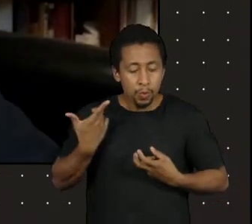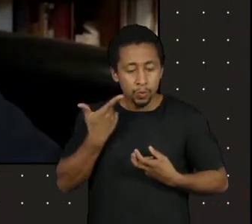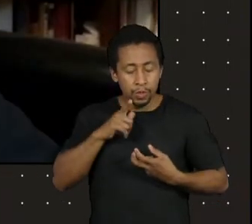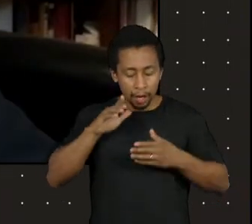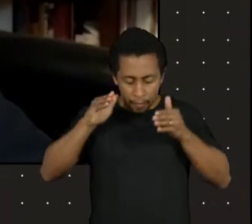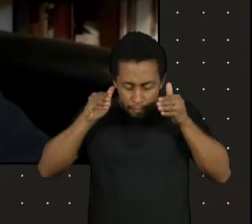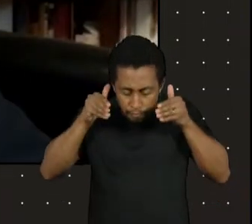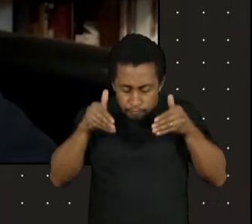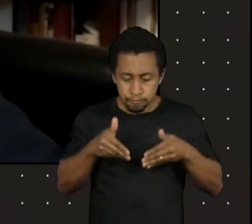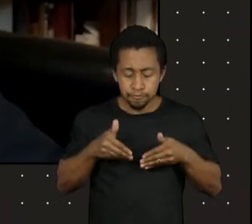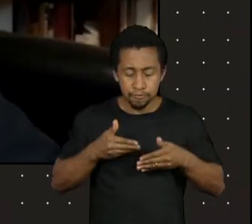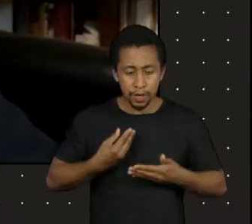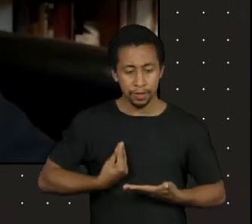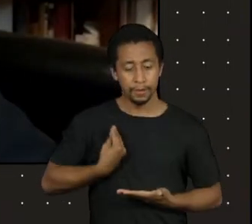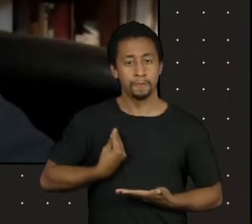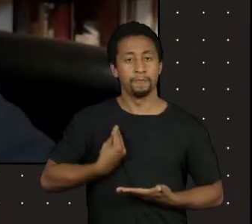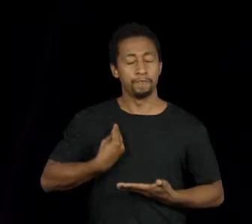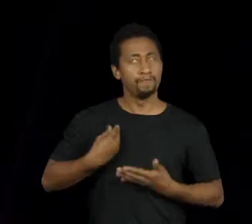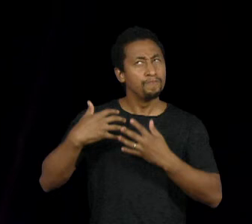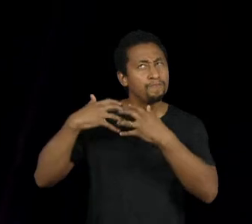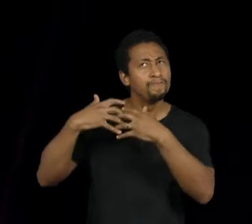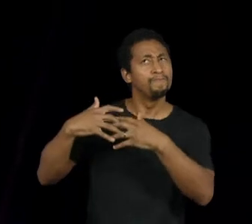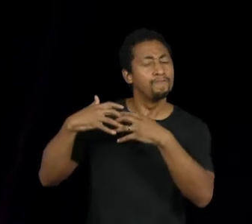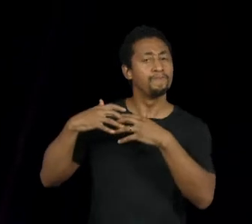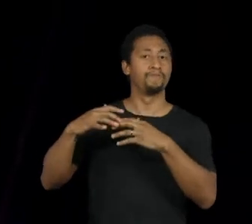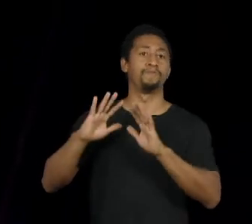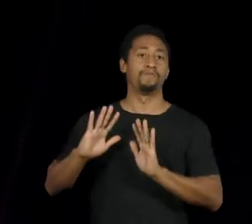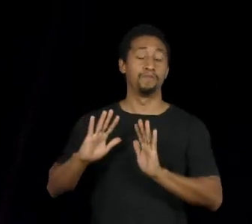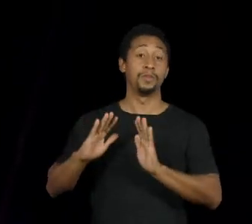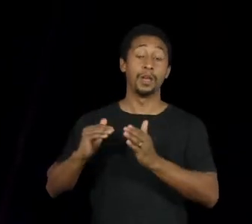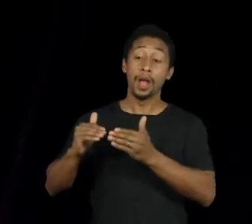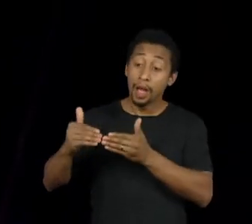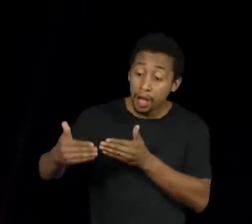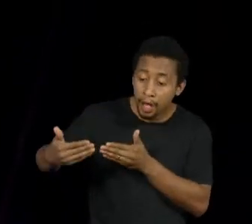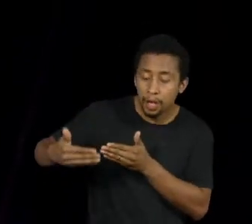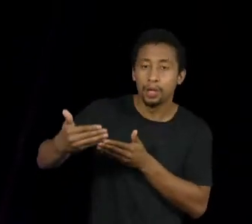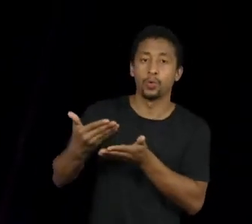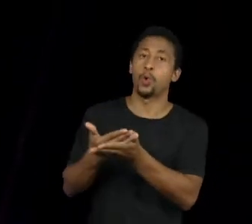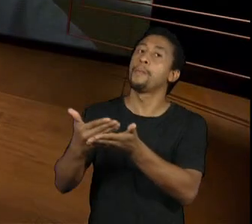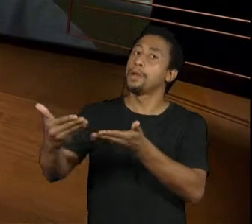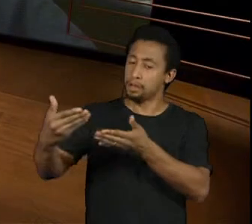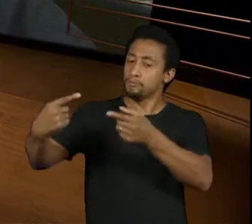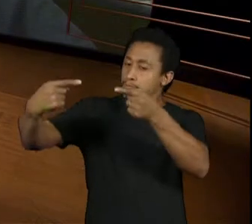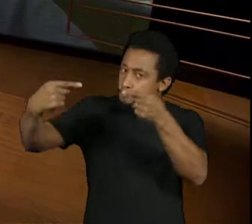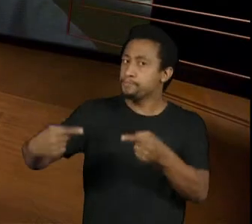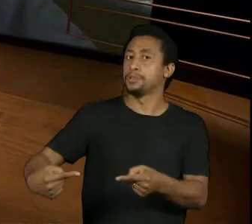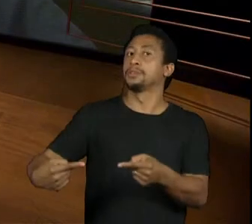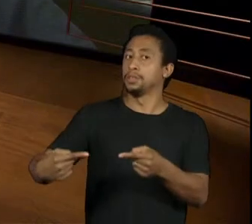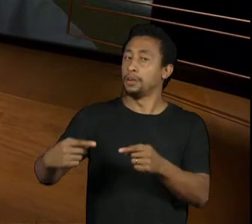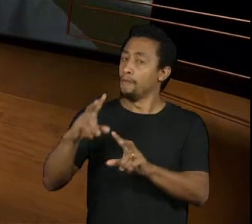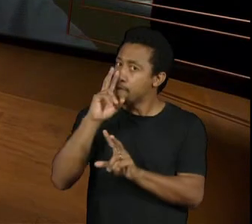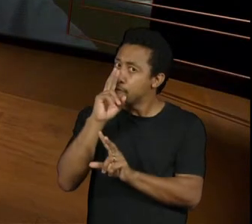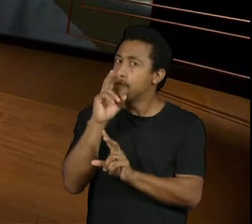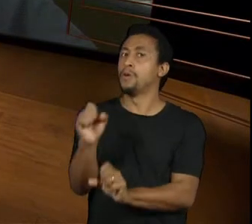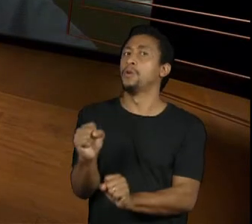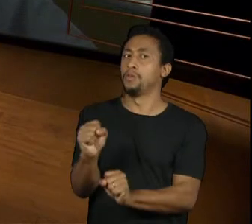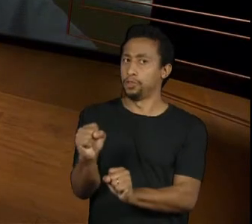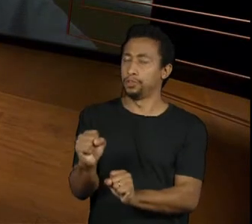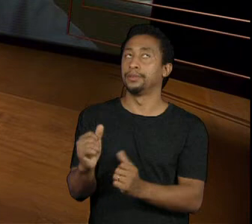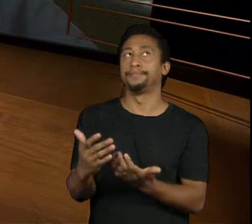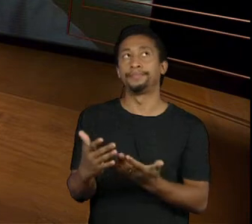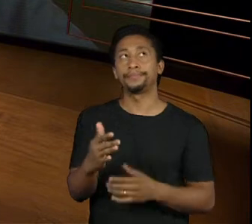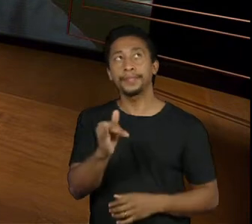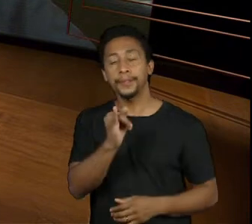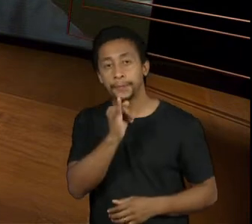concentra e aprofunda a sua reflexão, e as provações vêm ali com muita força, né? Por